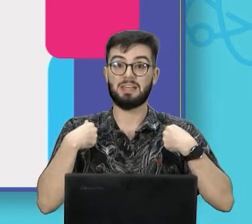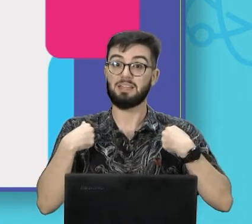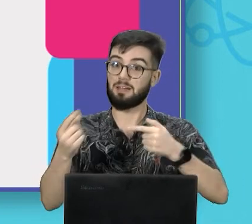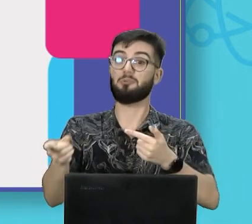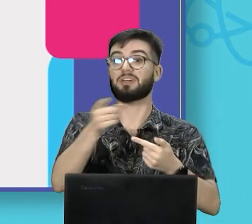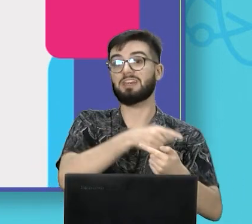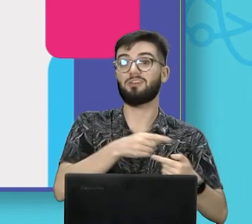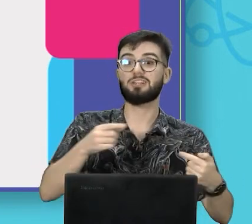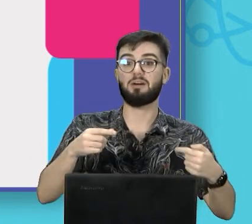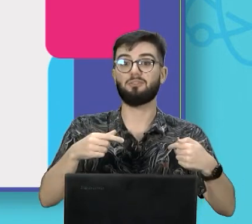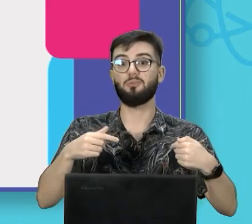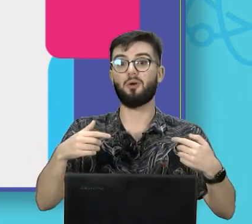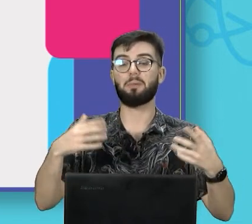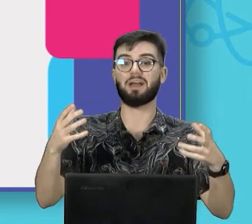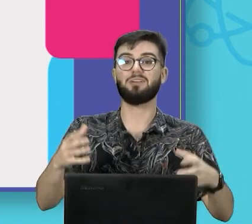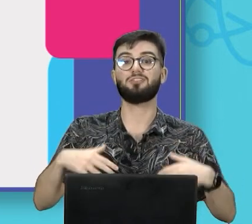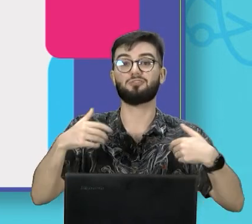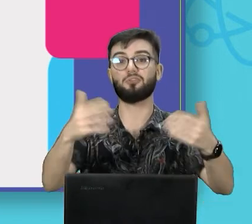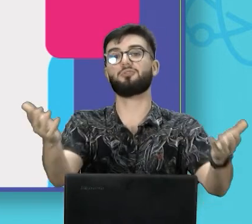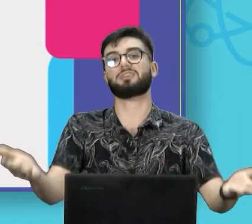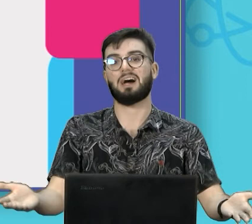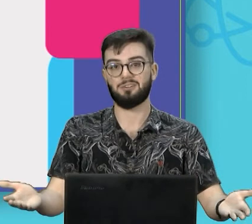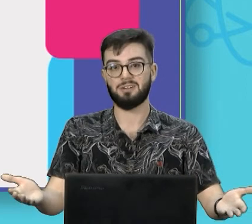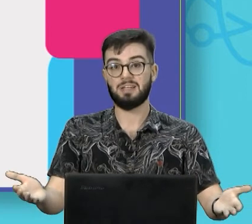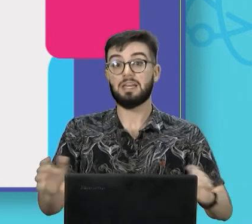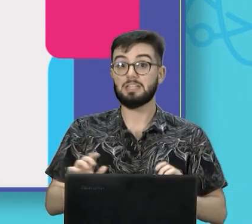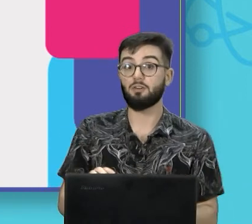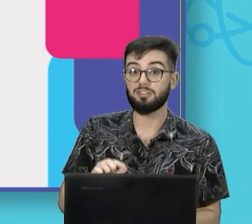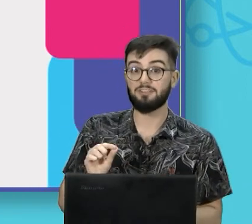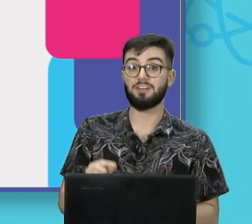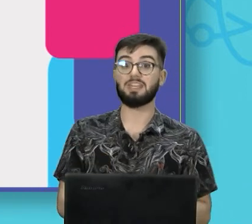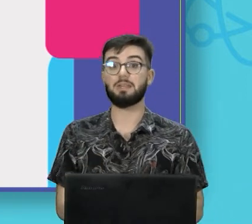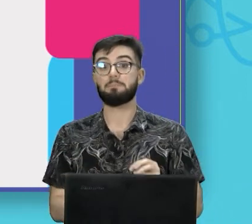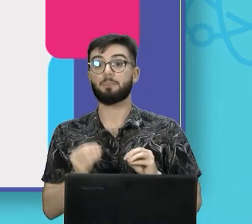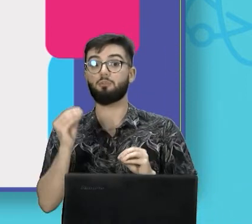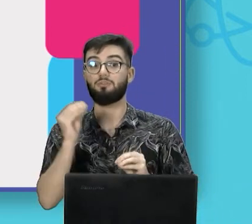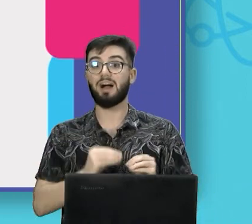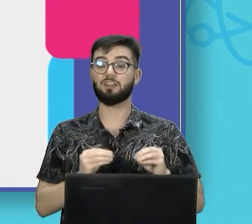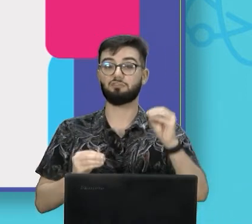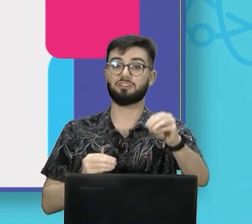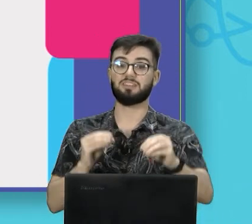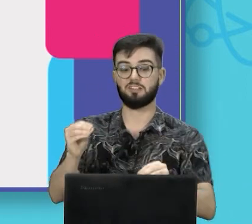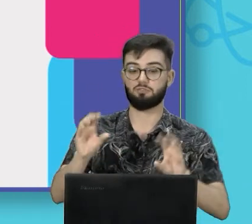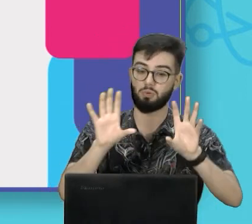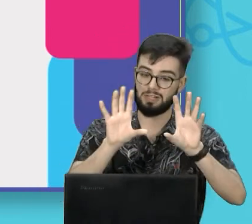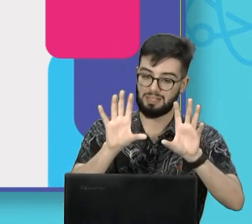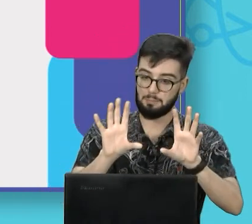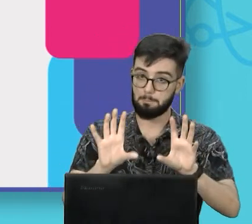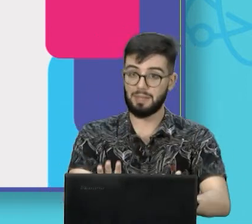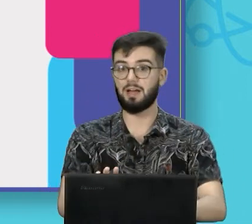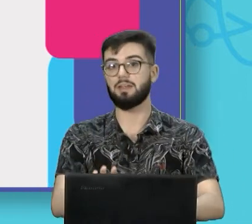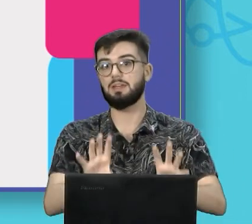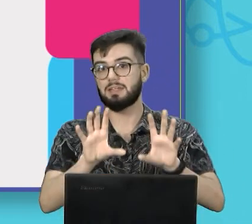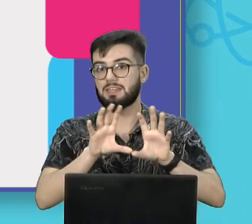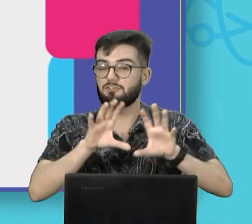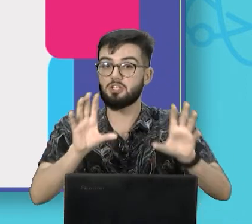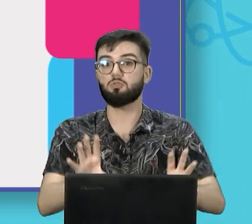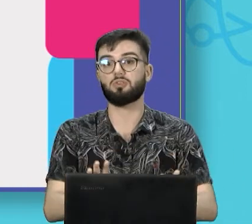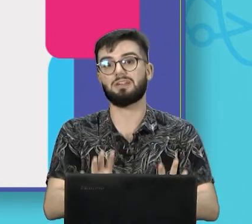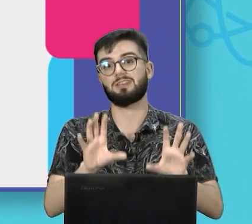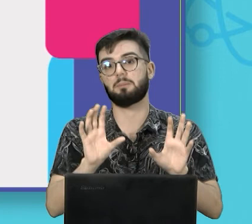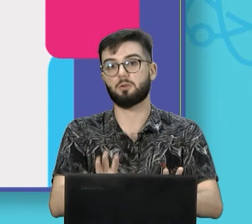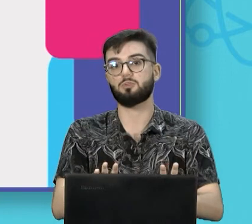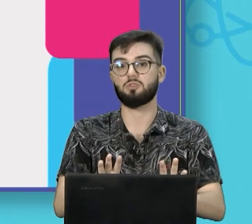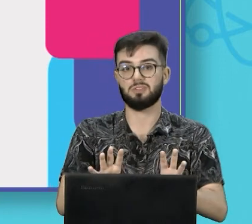trabalhar na música teria se chamava o Operário de som seu otário então você vê que o Vargas llosa censura pela e